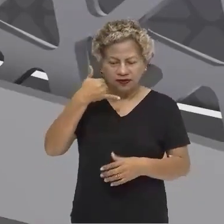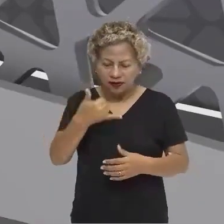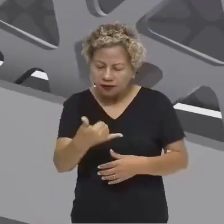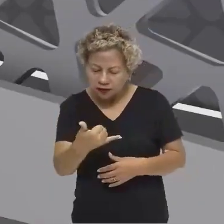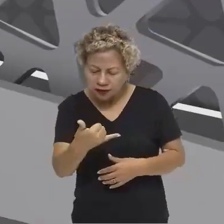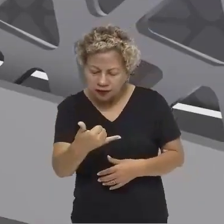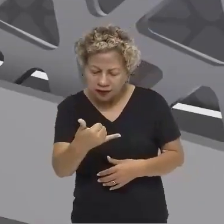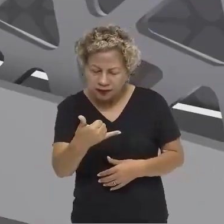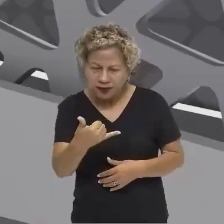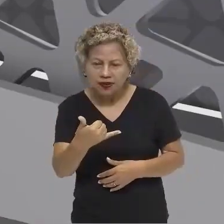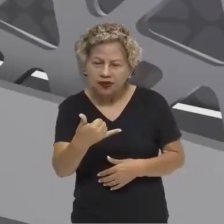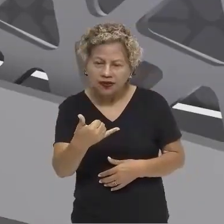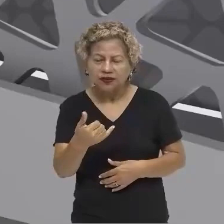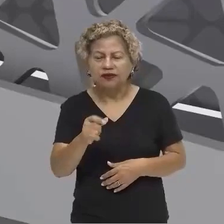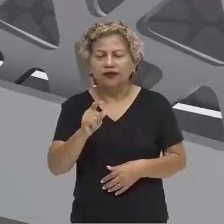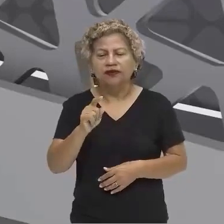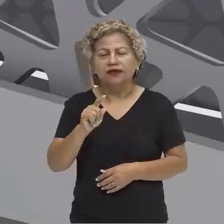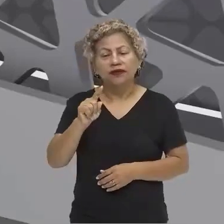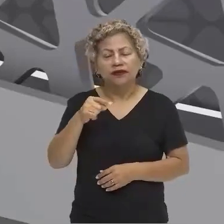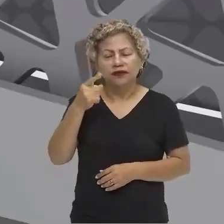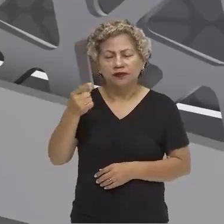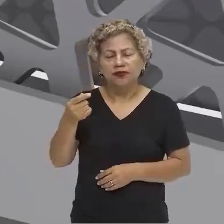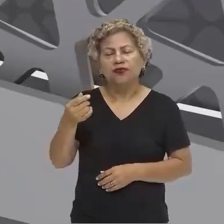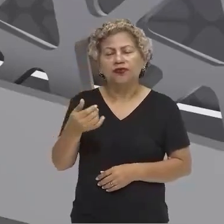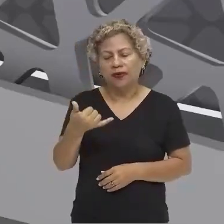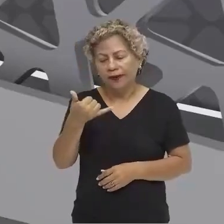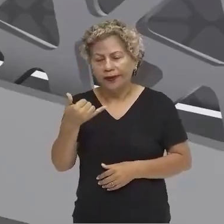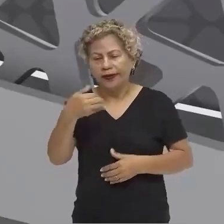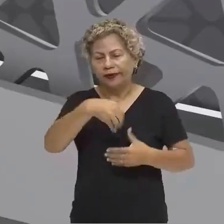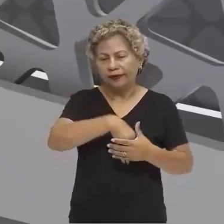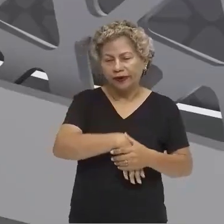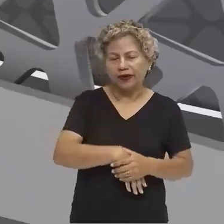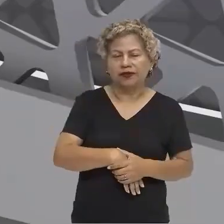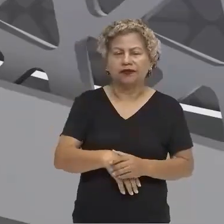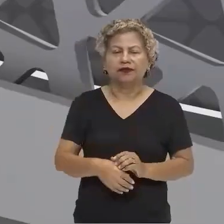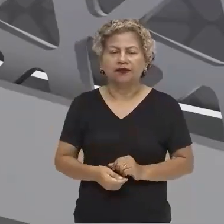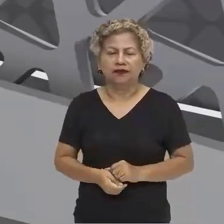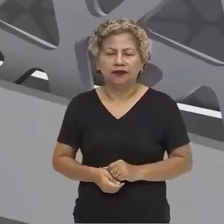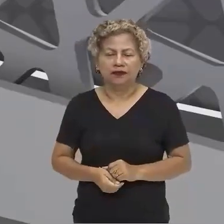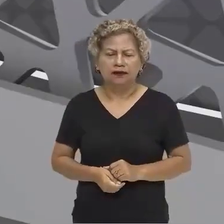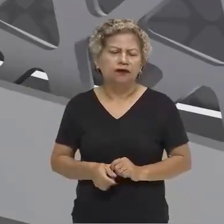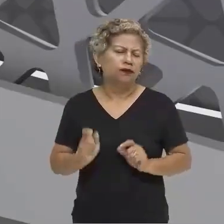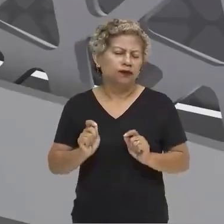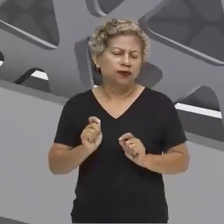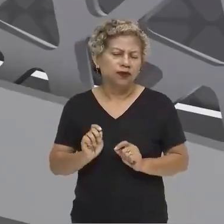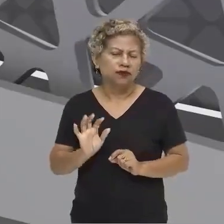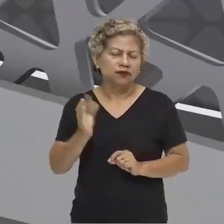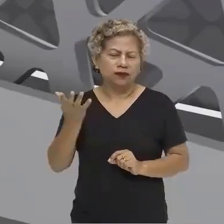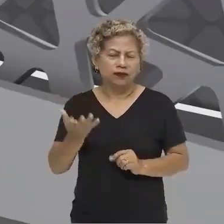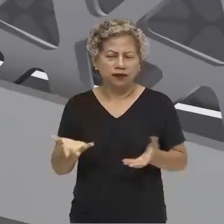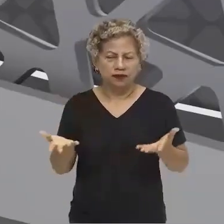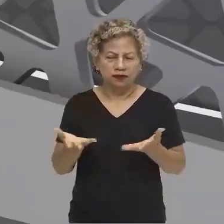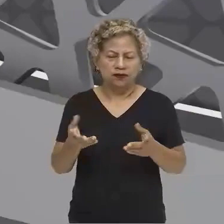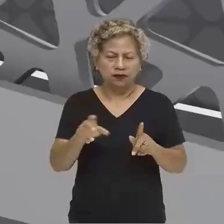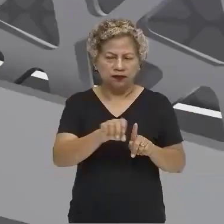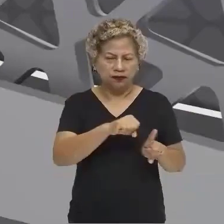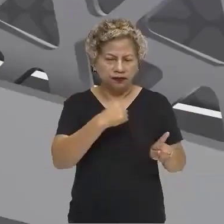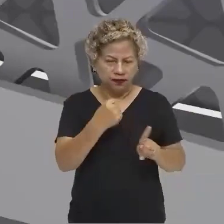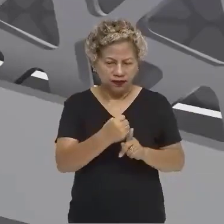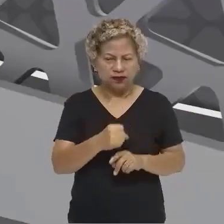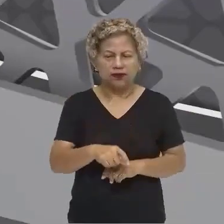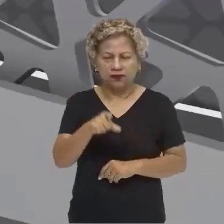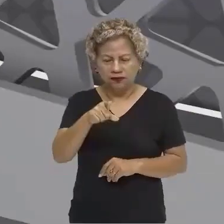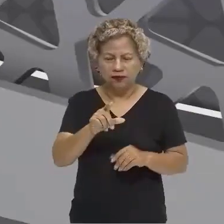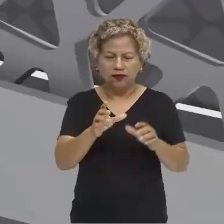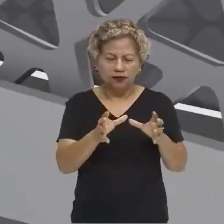olhar, guardar o celular. Então, isso, o que acontece hoje na sociedade? Se você vai numa reunião, num